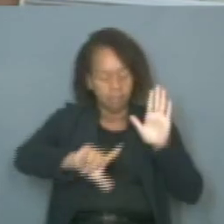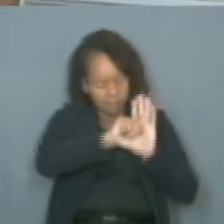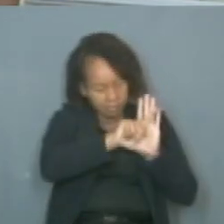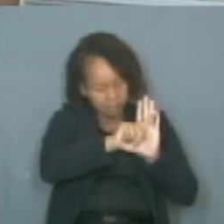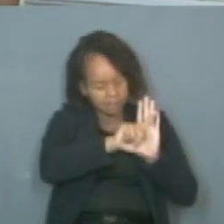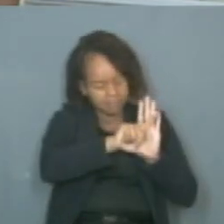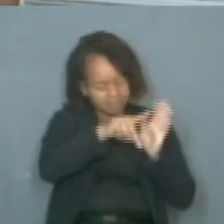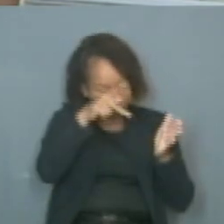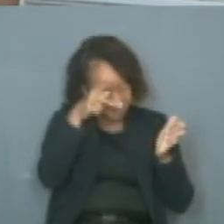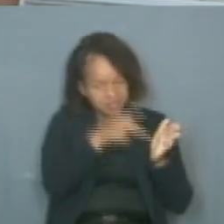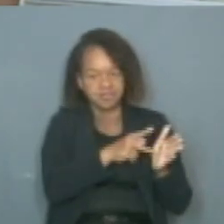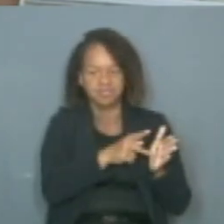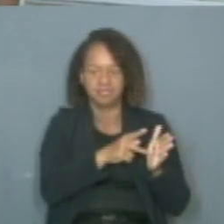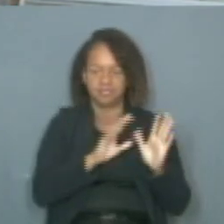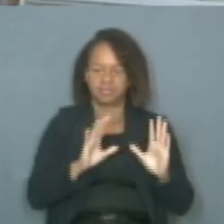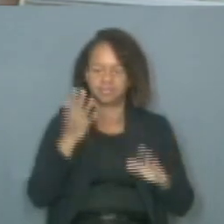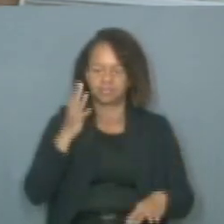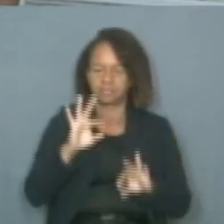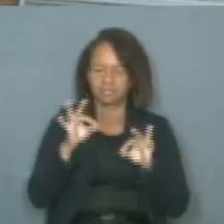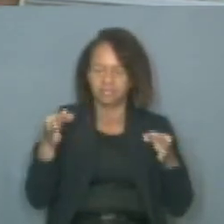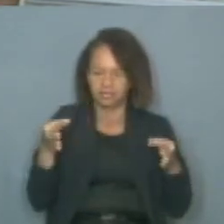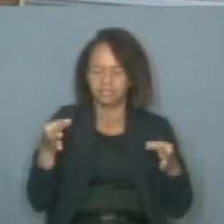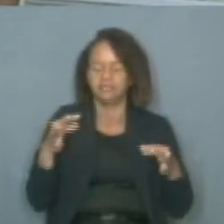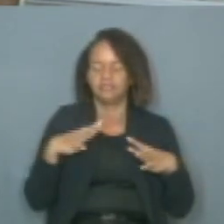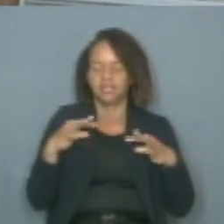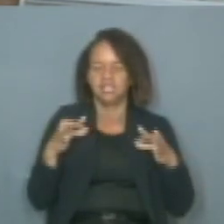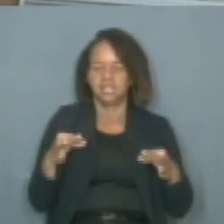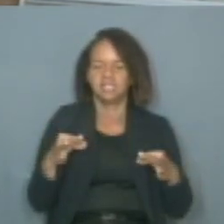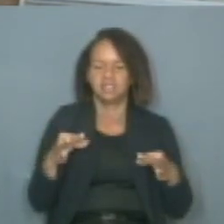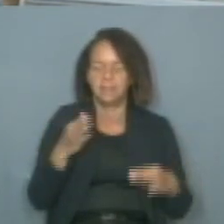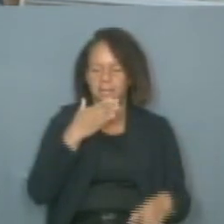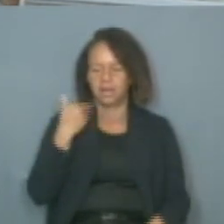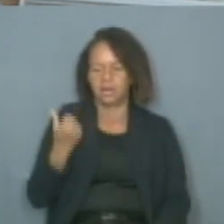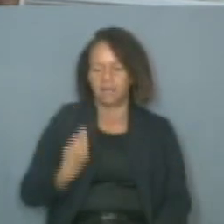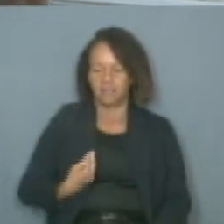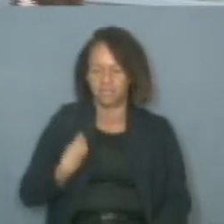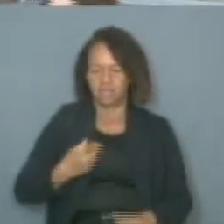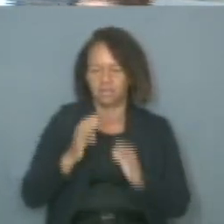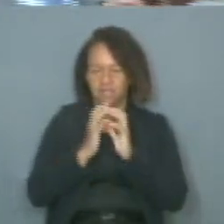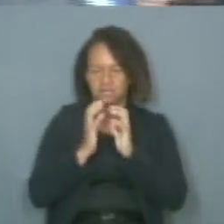prática uma situação tão simples que eu tenho certeza que vai melhorar muito a vida do recifense.